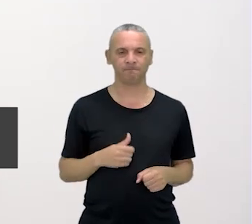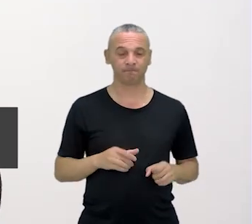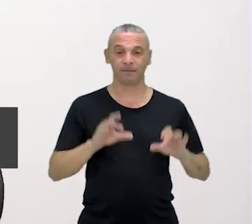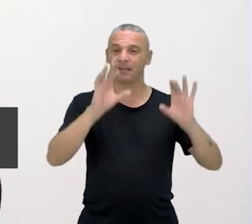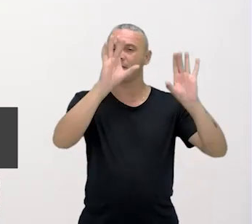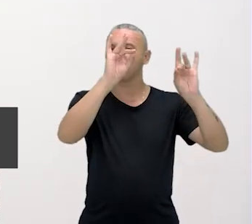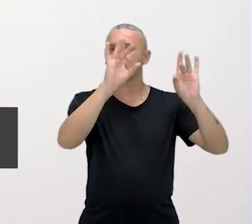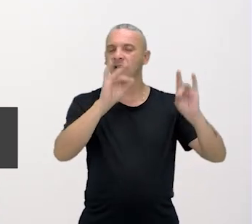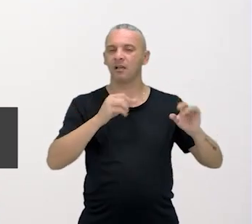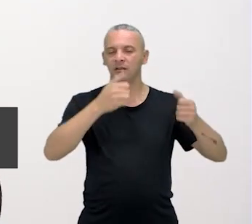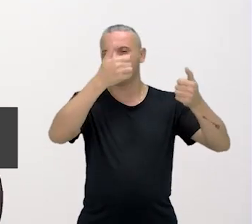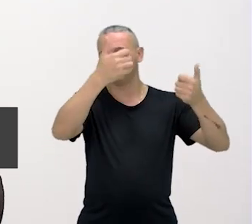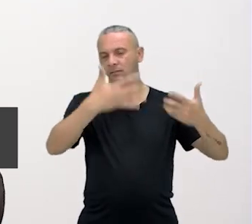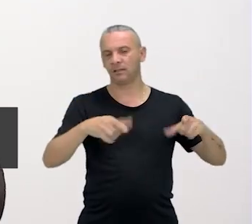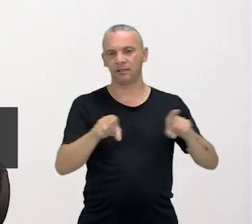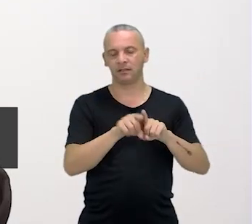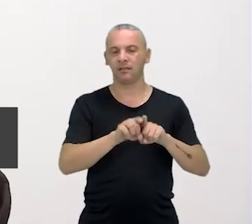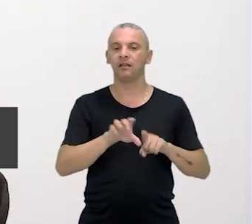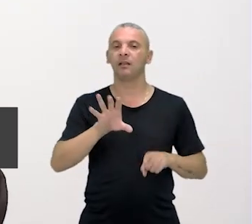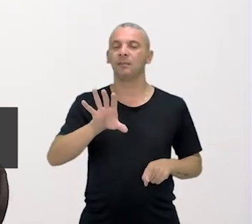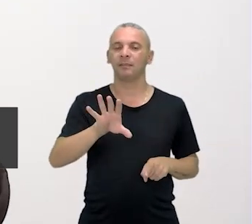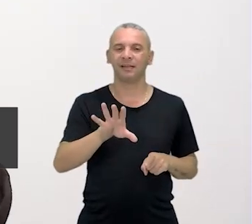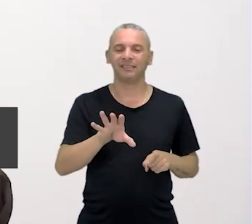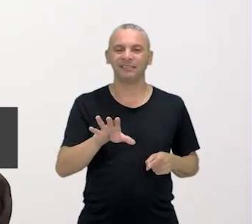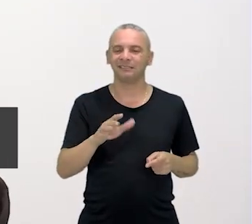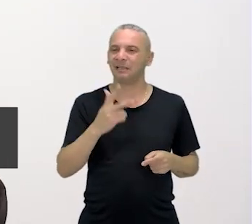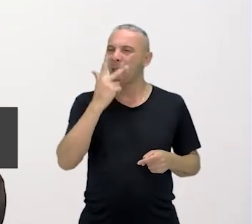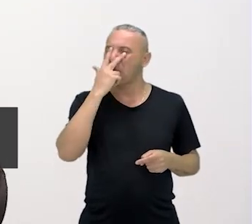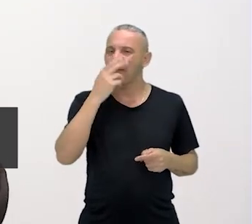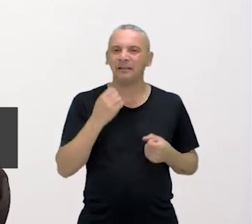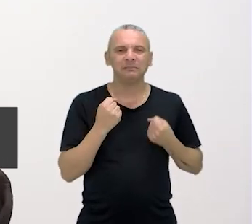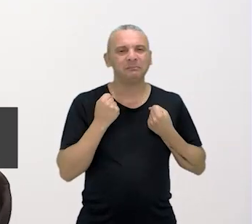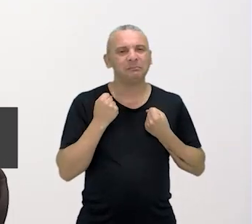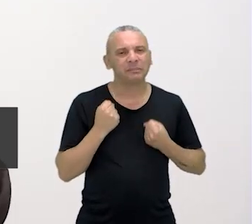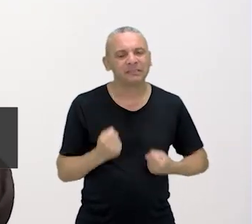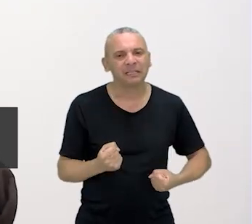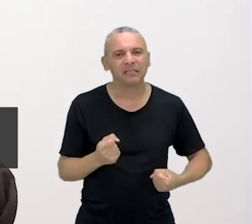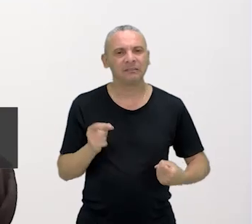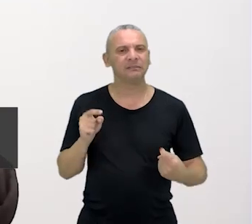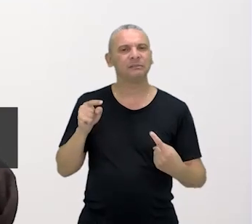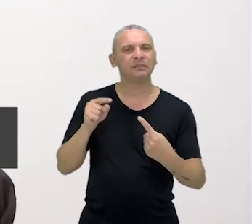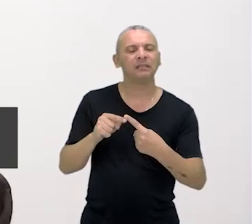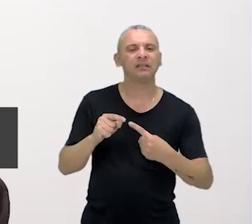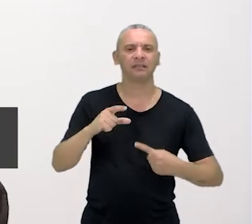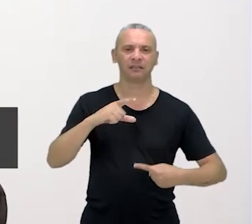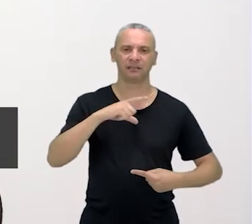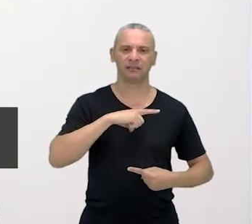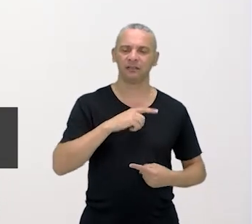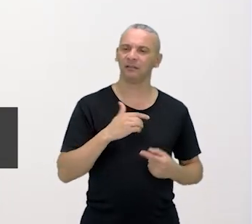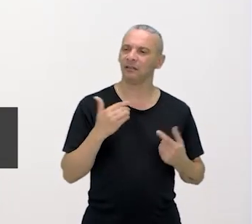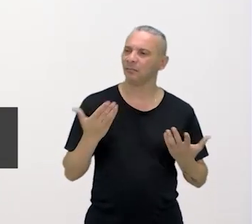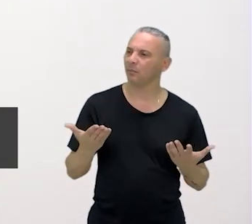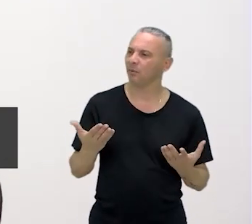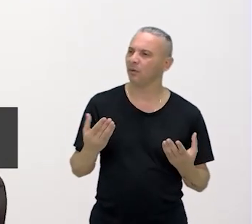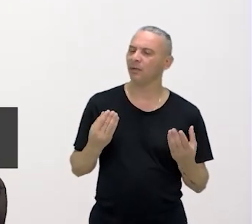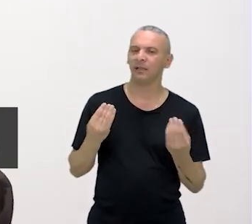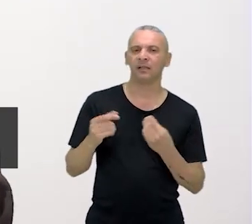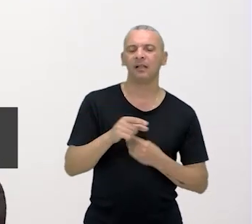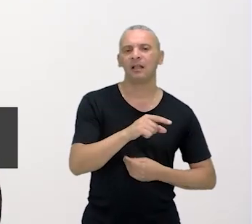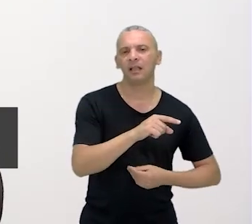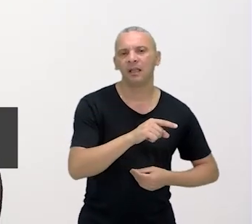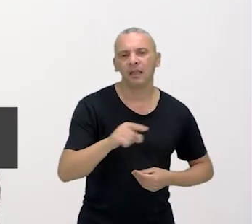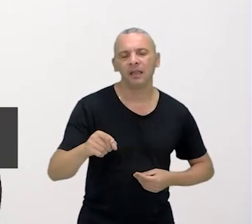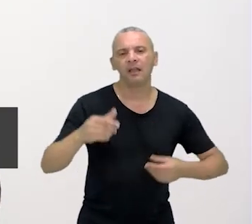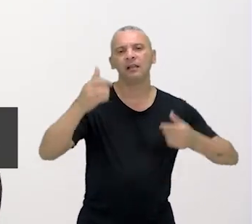mas todo autor detalhista acaba sendo meio maçante assim, né? A gente acaba falando, pô, e vai ele,